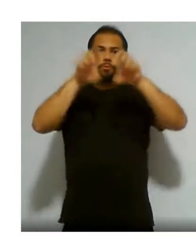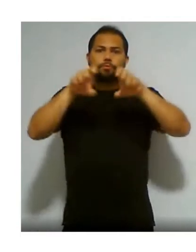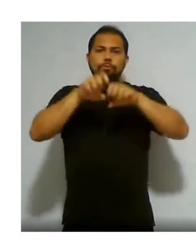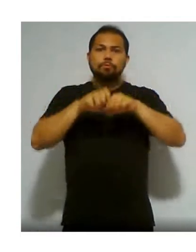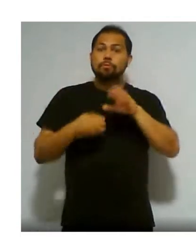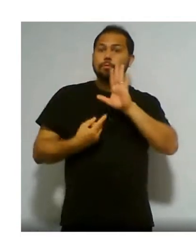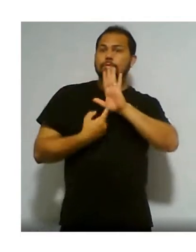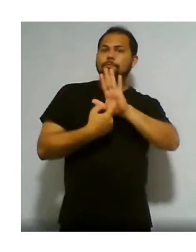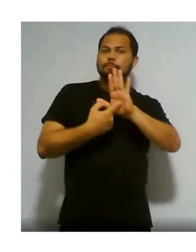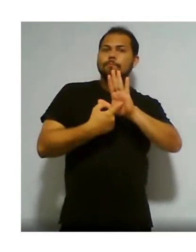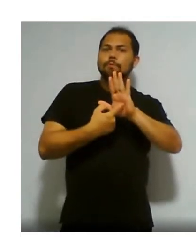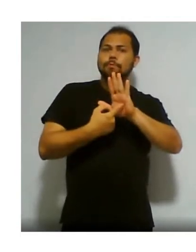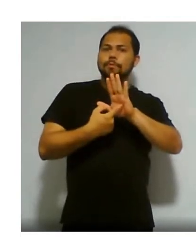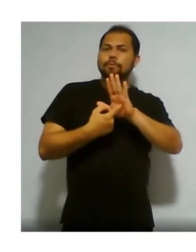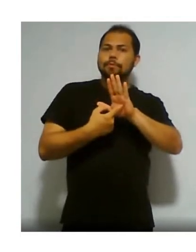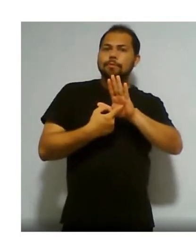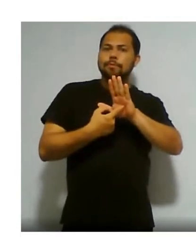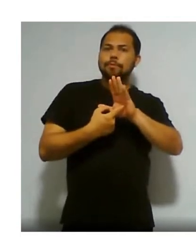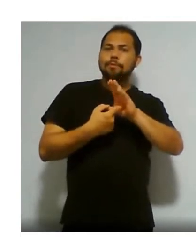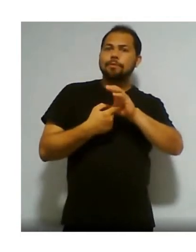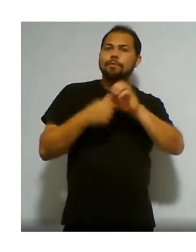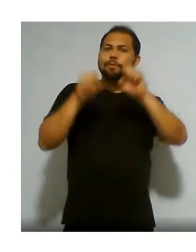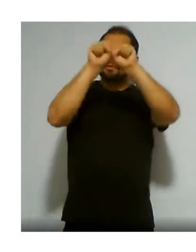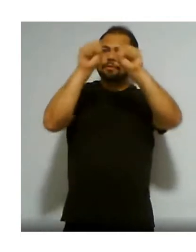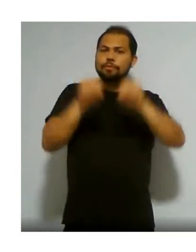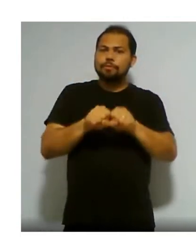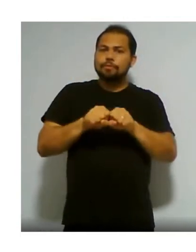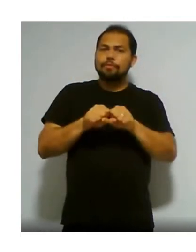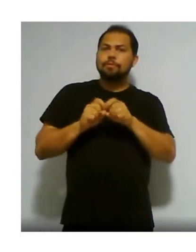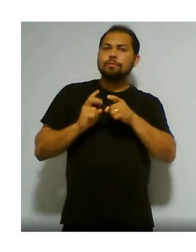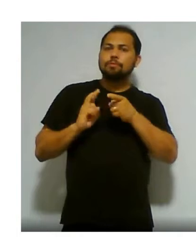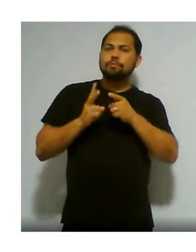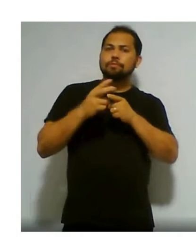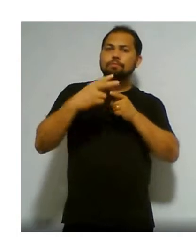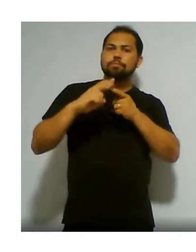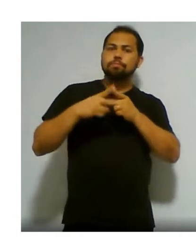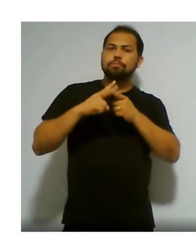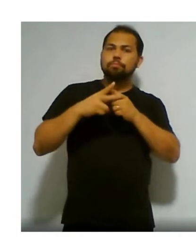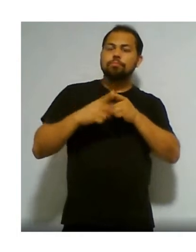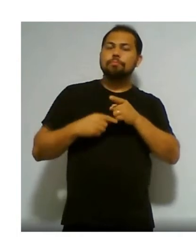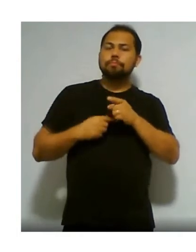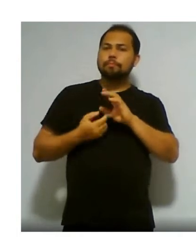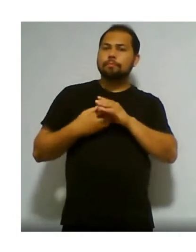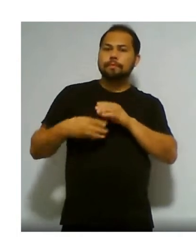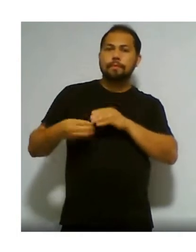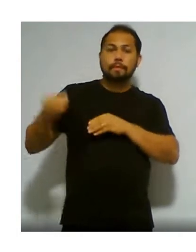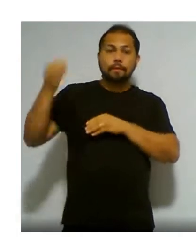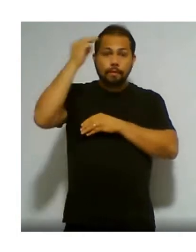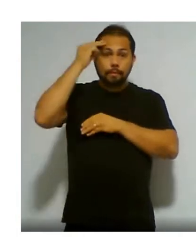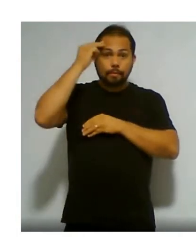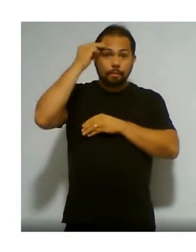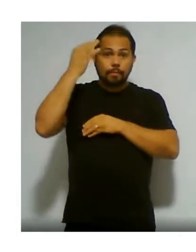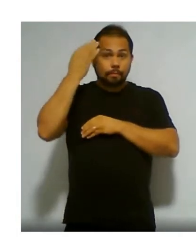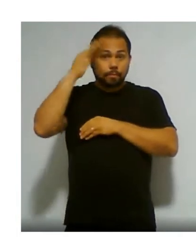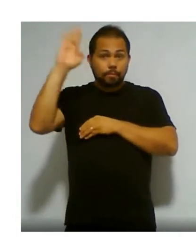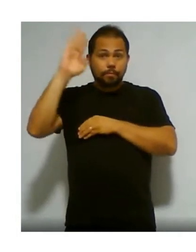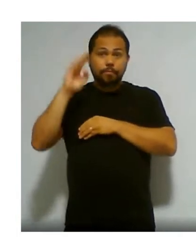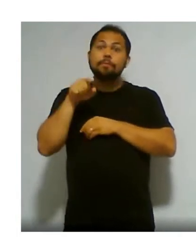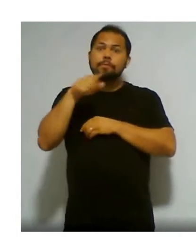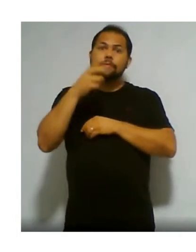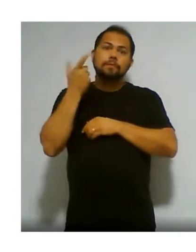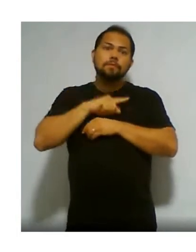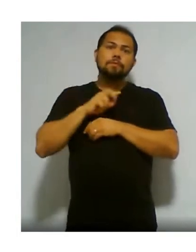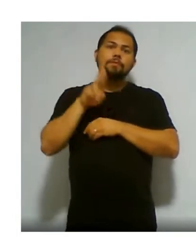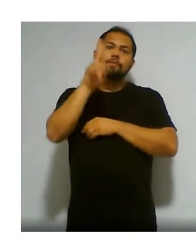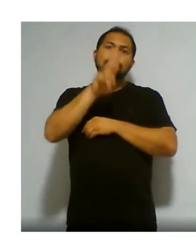sistema operacional é carregada do HD ou do SSD para a memória principal. E aí você consegue utilizar o sistema operacional. Então,